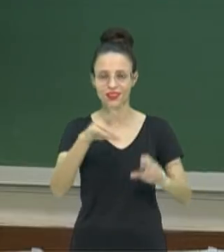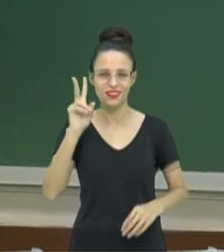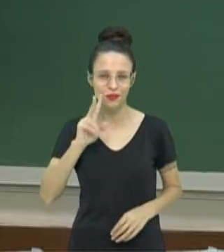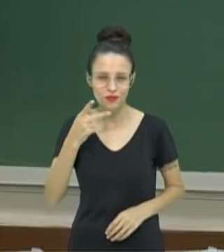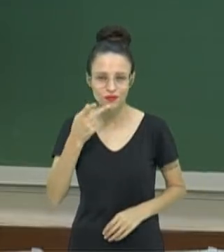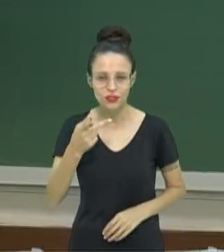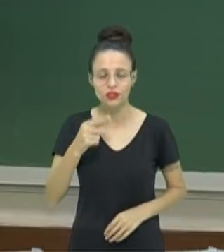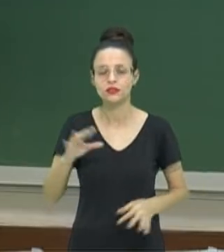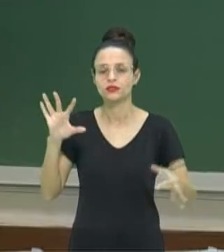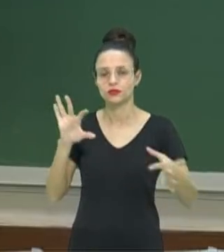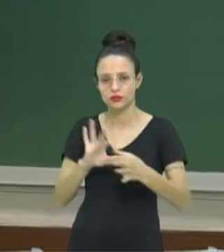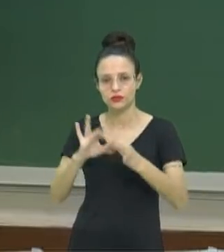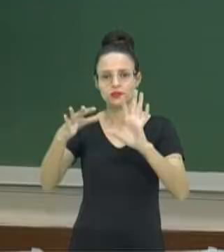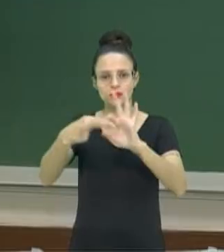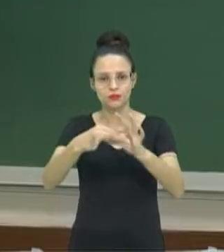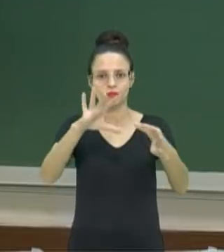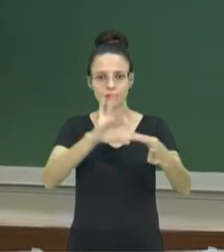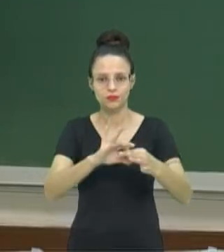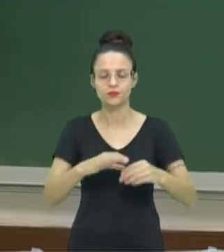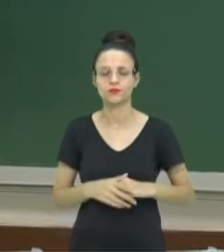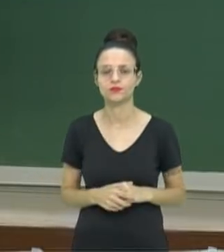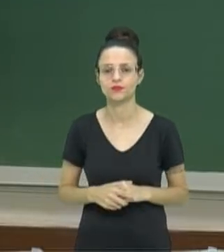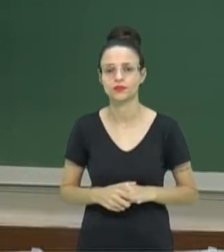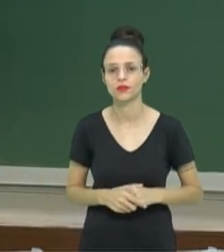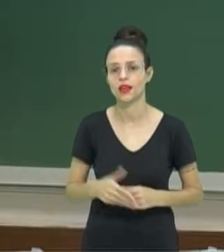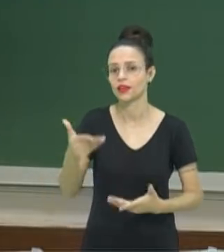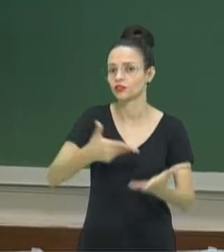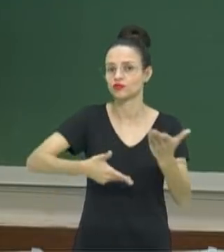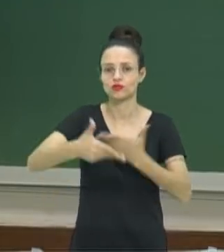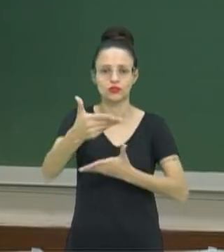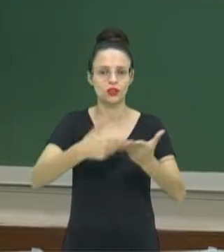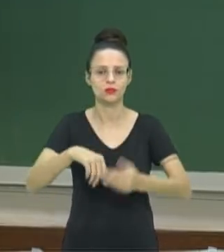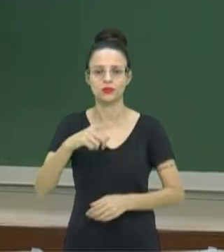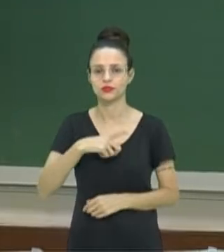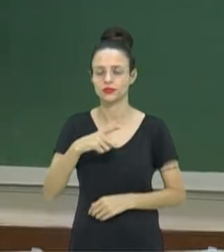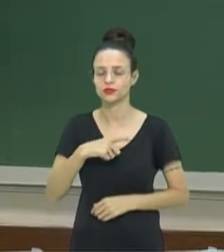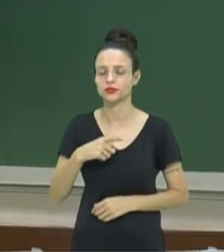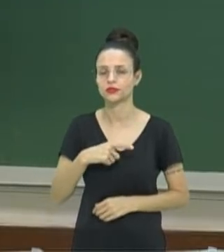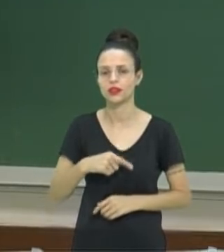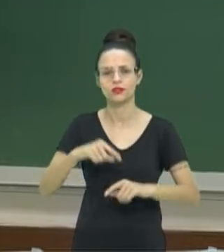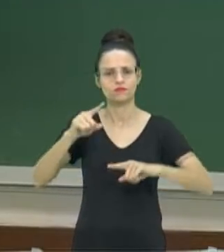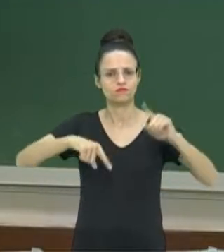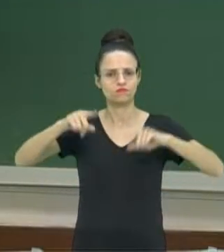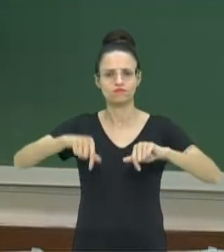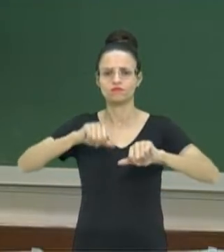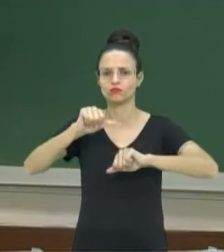Estão interligadas, certo? São dinâmicas, ou seja, mudam